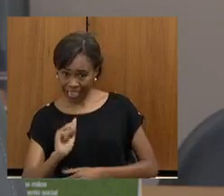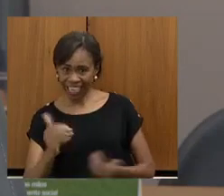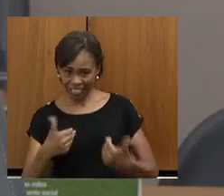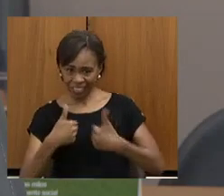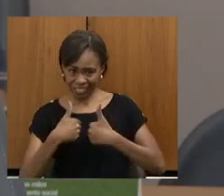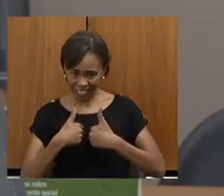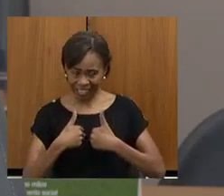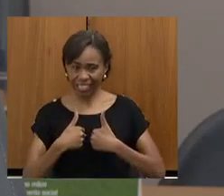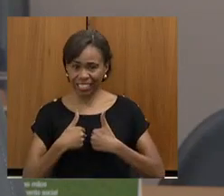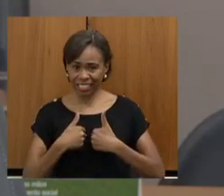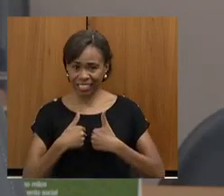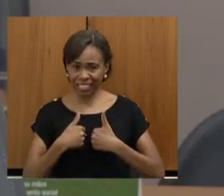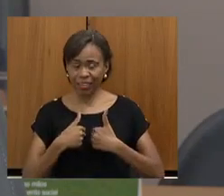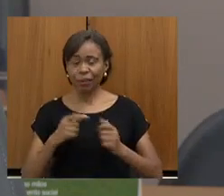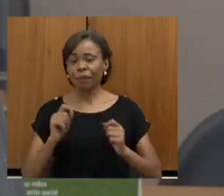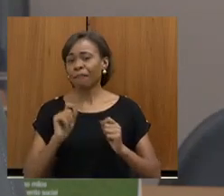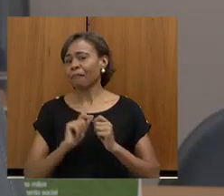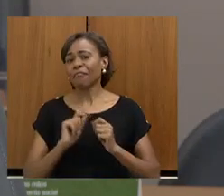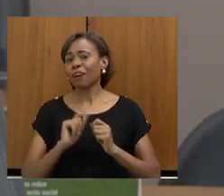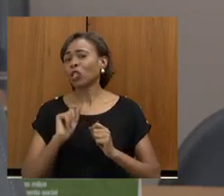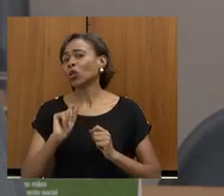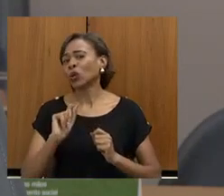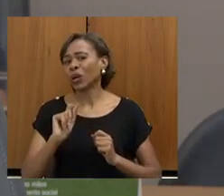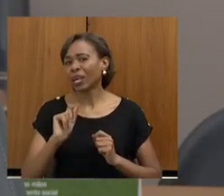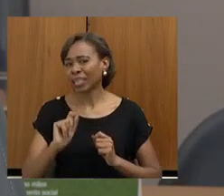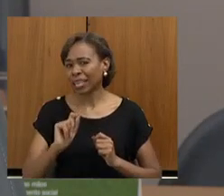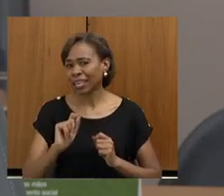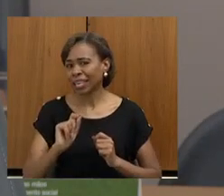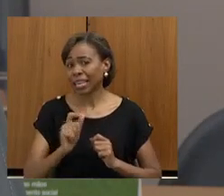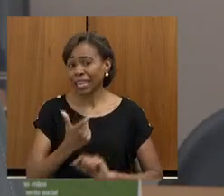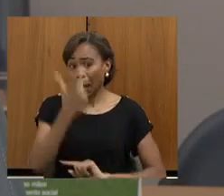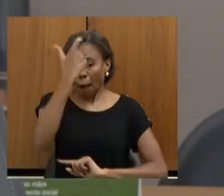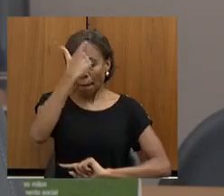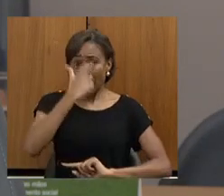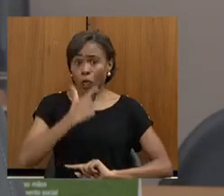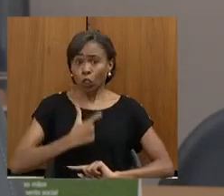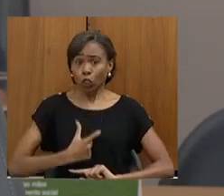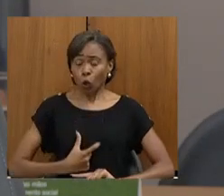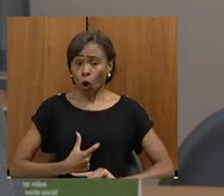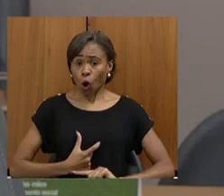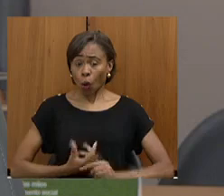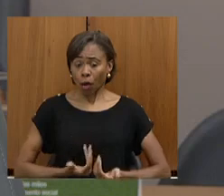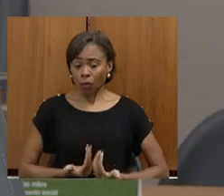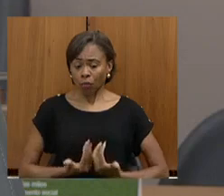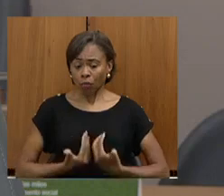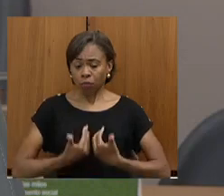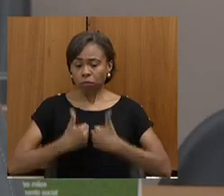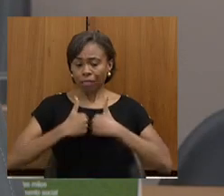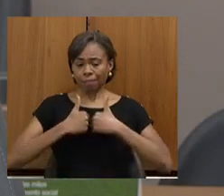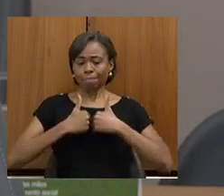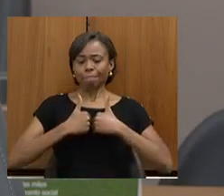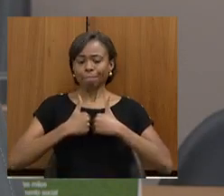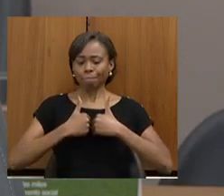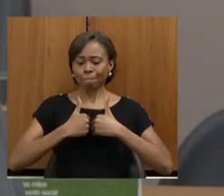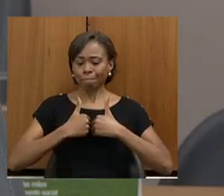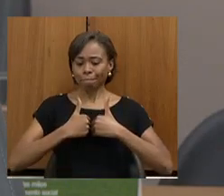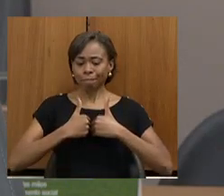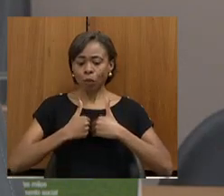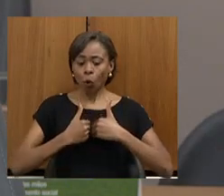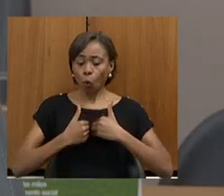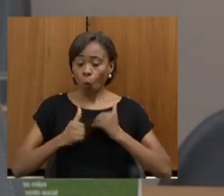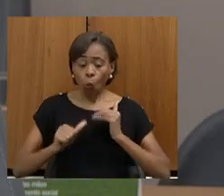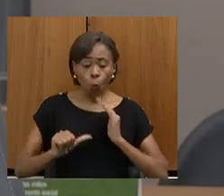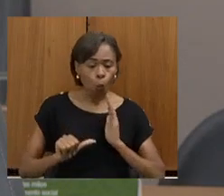com que o seu portador seja programado uma única vez na vida. Logo,